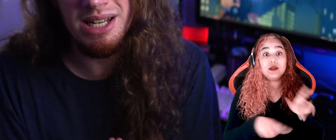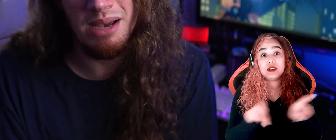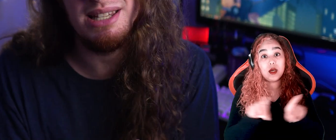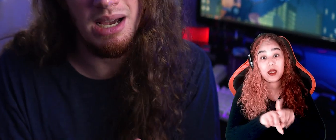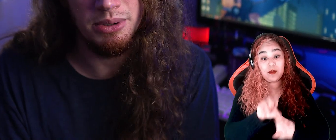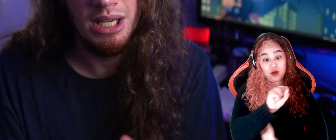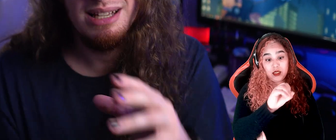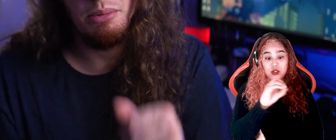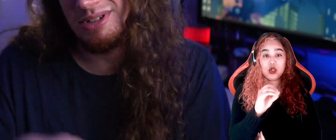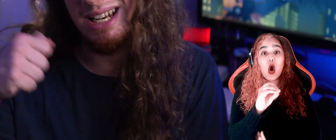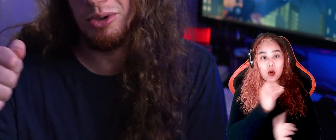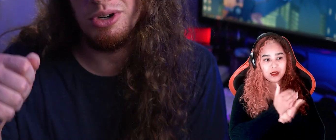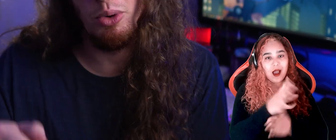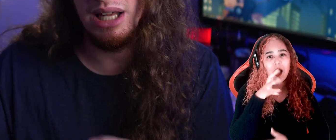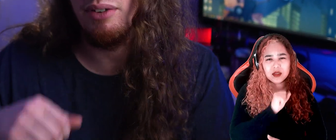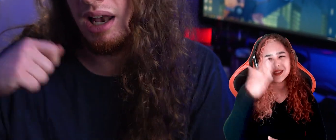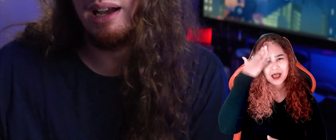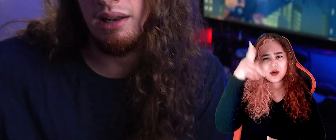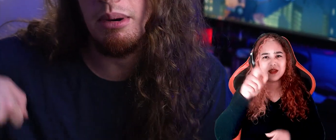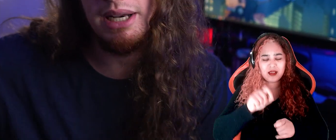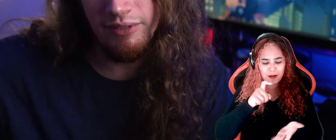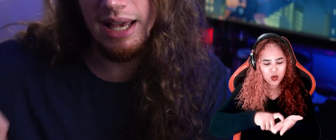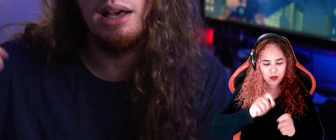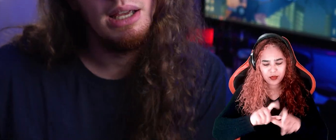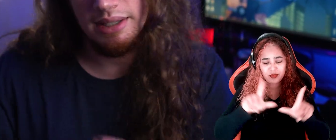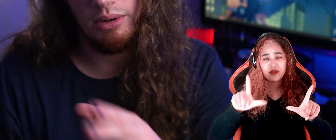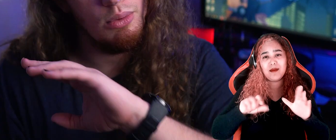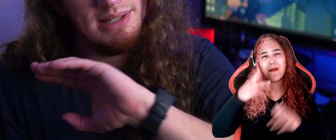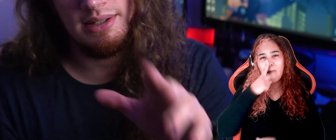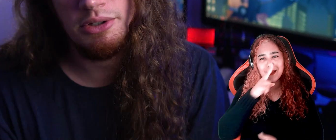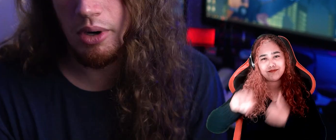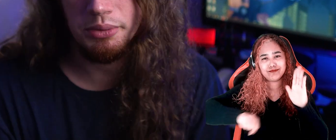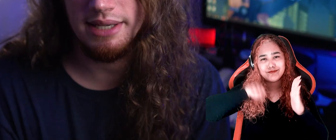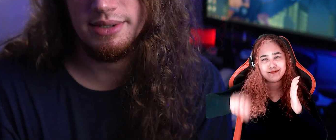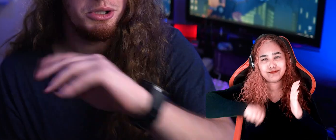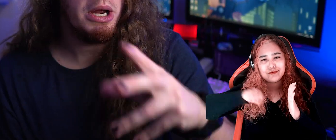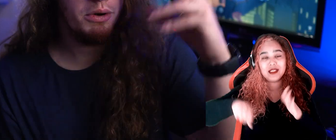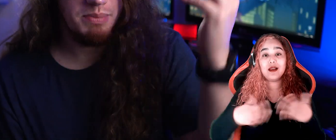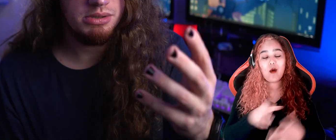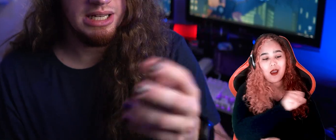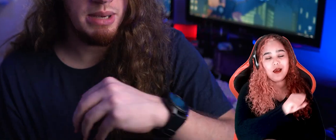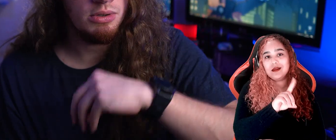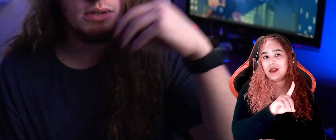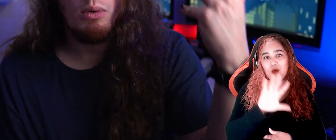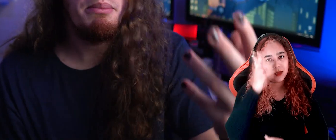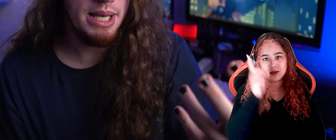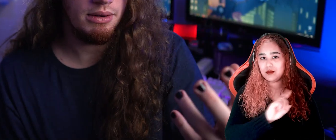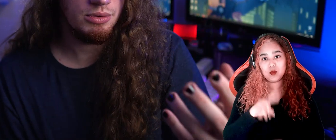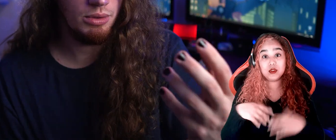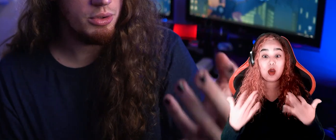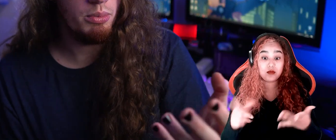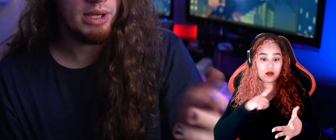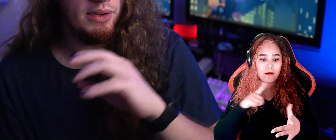o seu sistema iniciar mais rápido. Sabe quando você liga um notebook e ele fica lá que nem uma manivela? Então, com SSD isso não acontece. Quanto maior o espaço deles, mais coisas vão